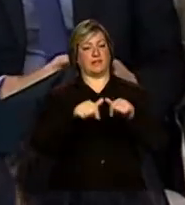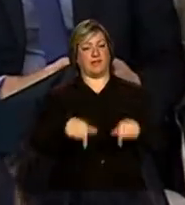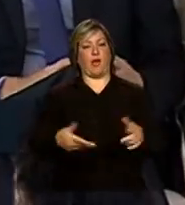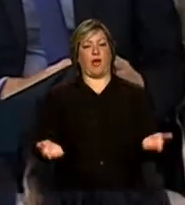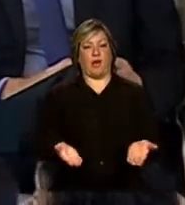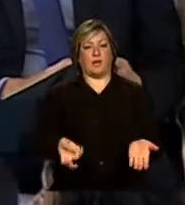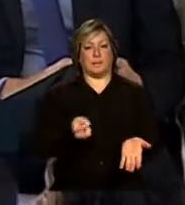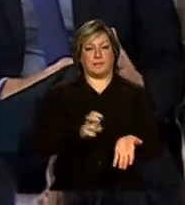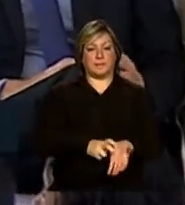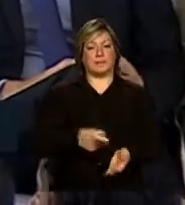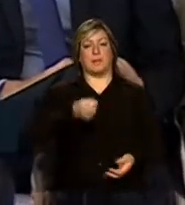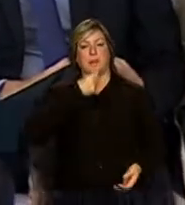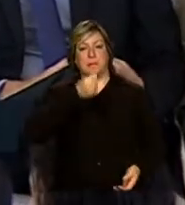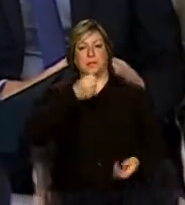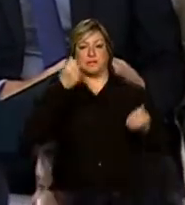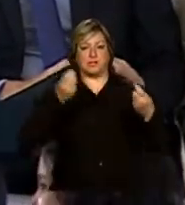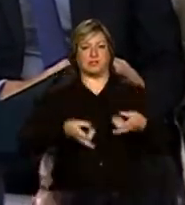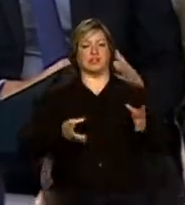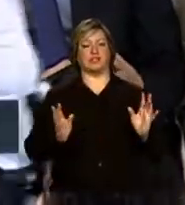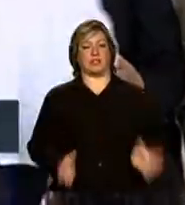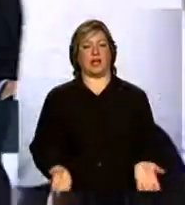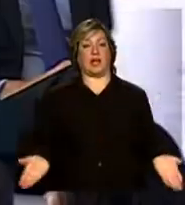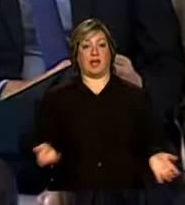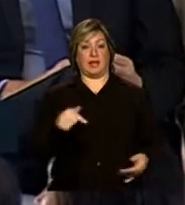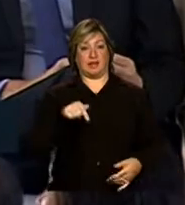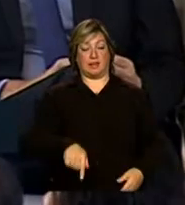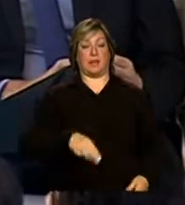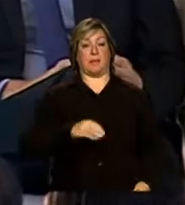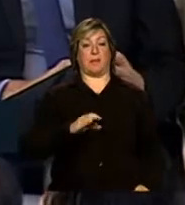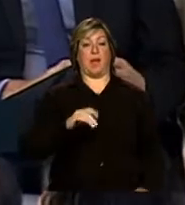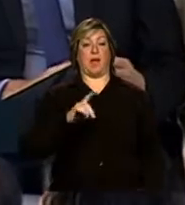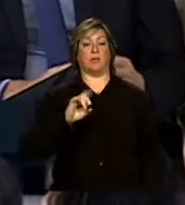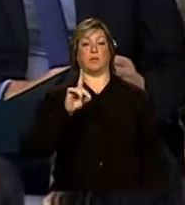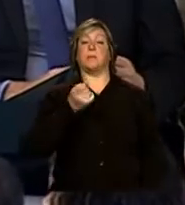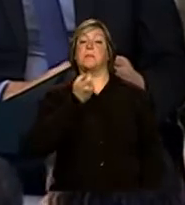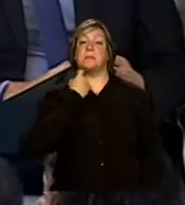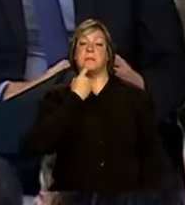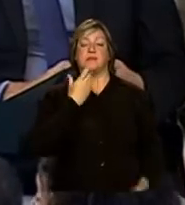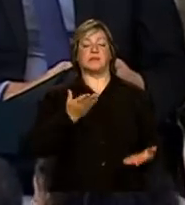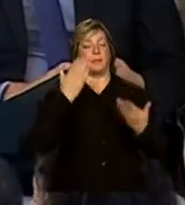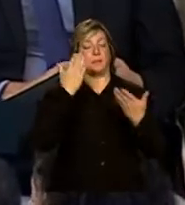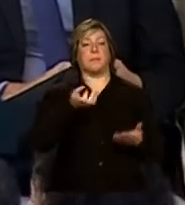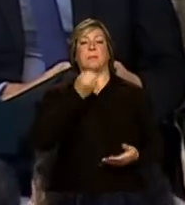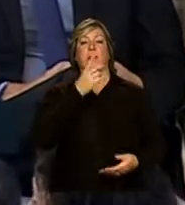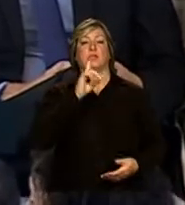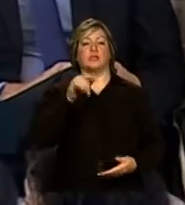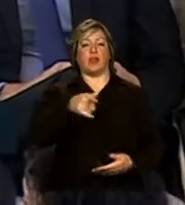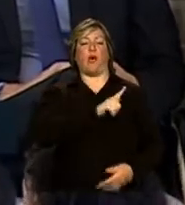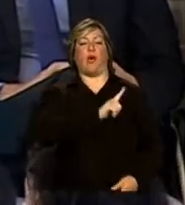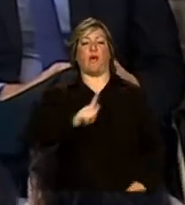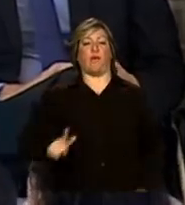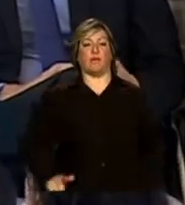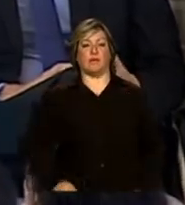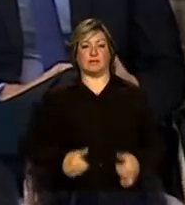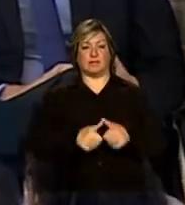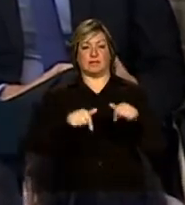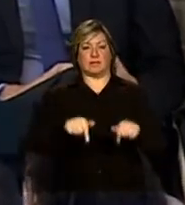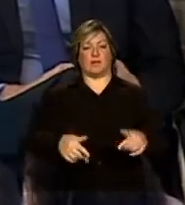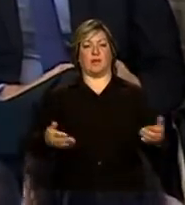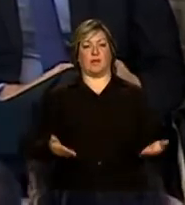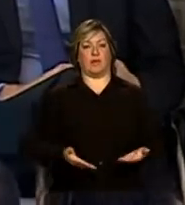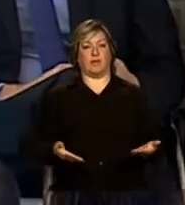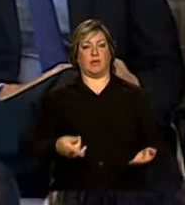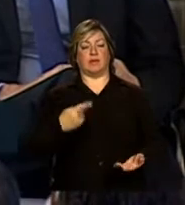dando uma entrevista diretamente aqui do Mercado do Peixe um dia se o governador Governador Agnelo Queiroz